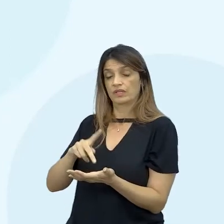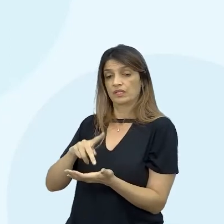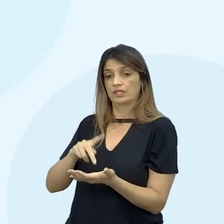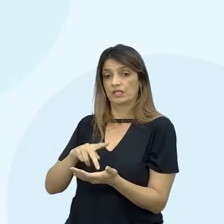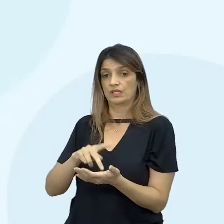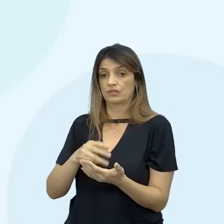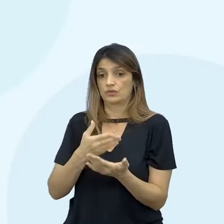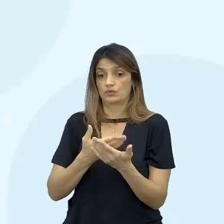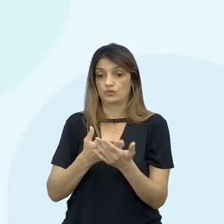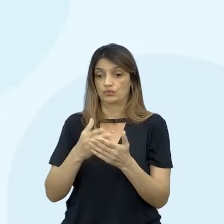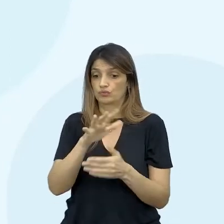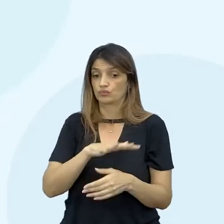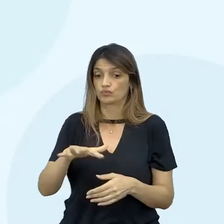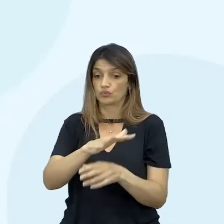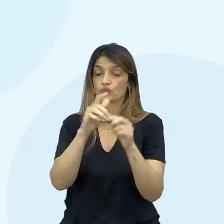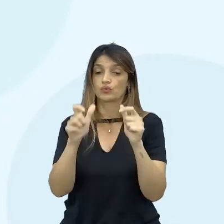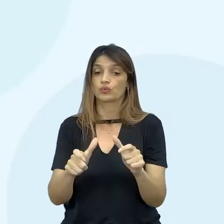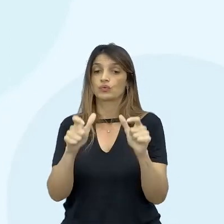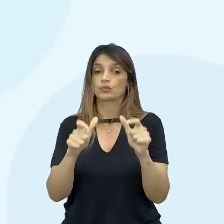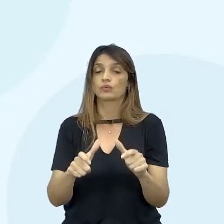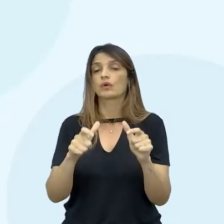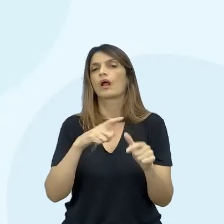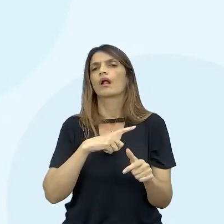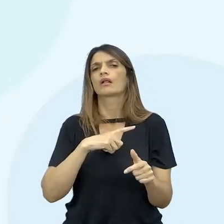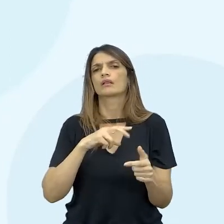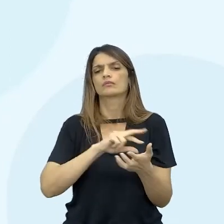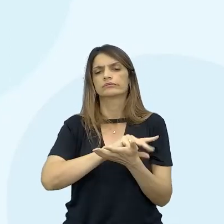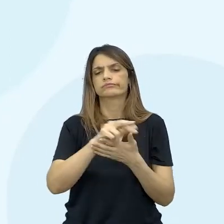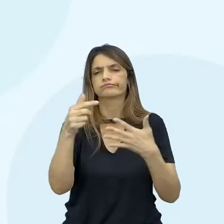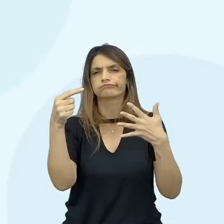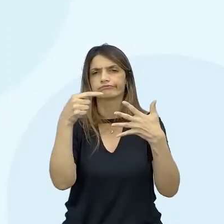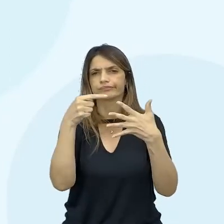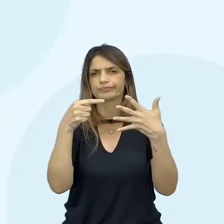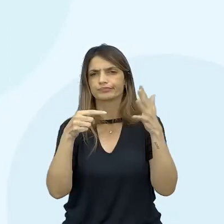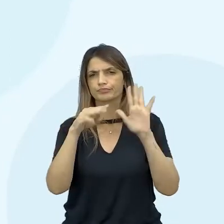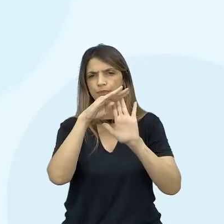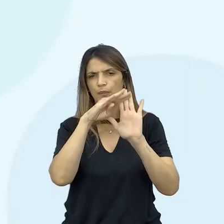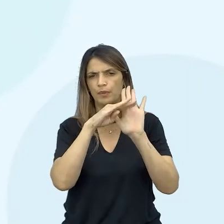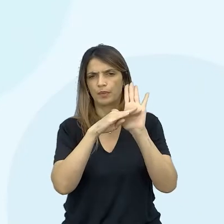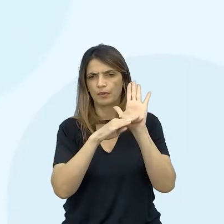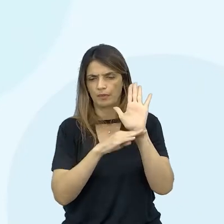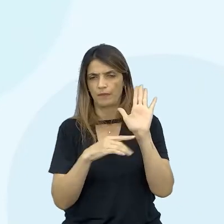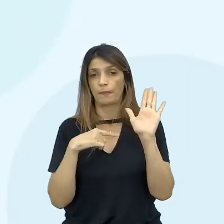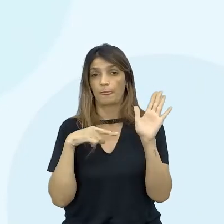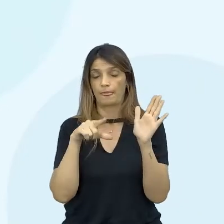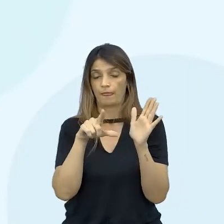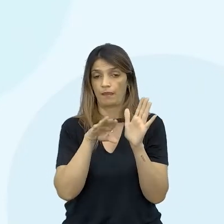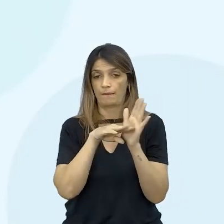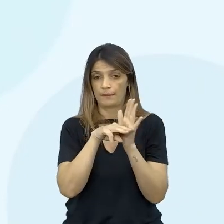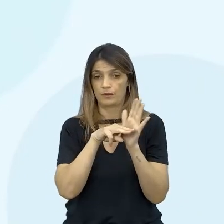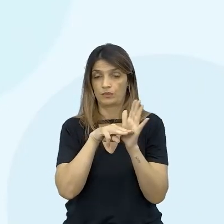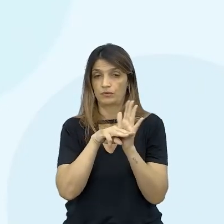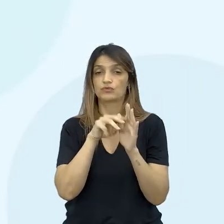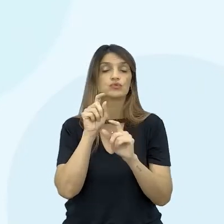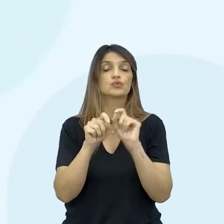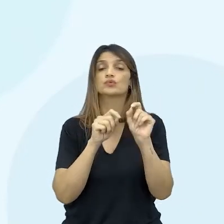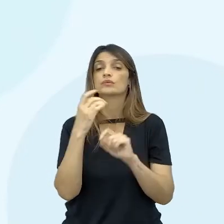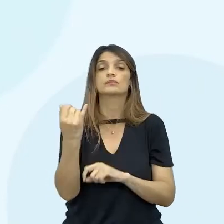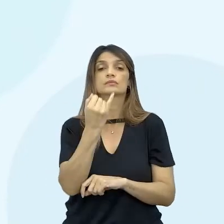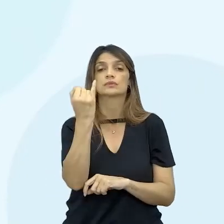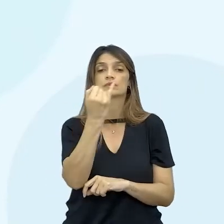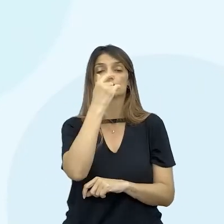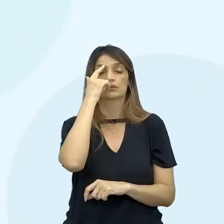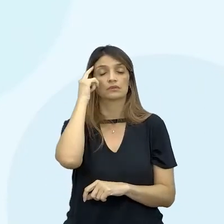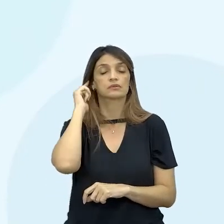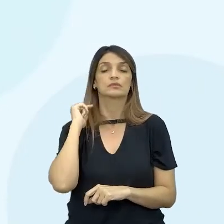estudo de meio, esse estudo de meio, ele tem várias etapas, né? Inclusive, tem uma metodologia sugerida que ela é muito importante,